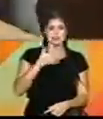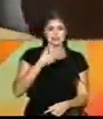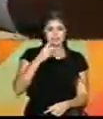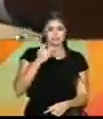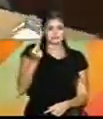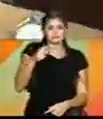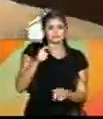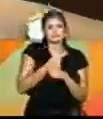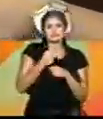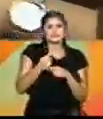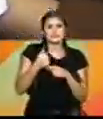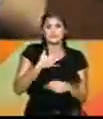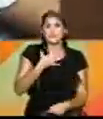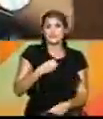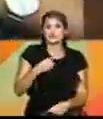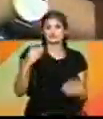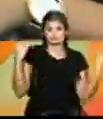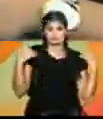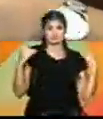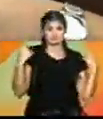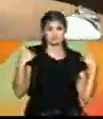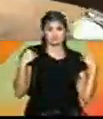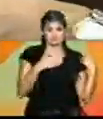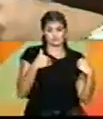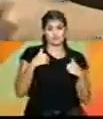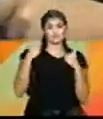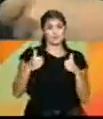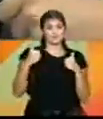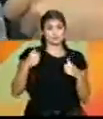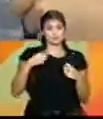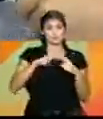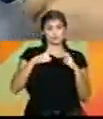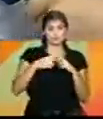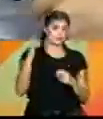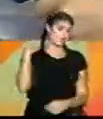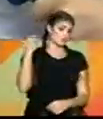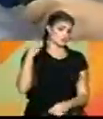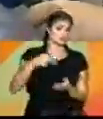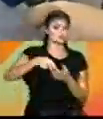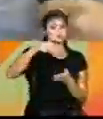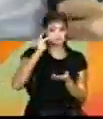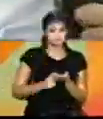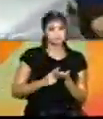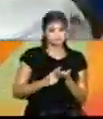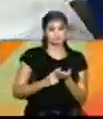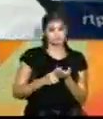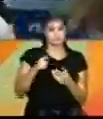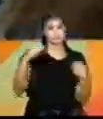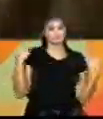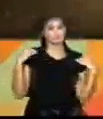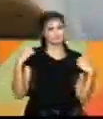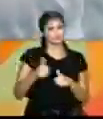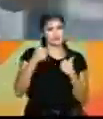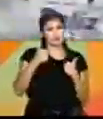Conte-me. Gosto de andar nestes exercícios, faz-me bem, que eu tive problemas de coluna, caí, e faz-me bem. O desporto melhora a